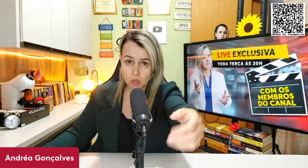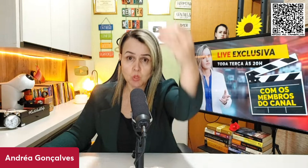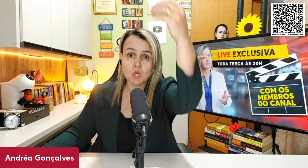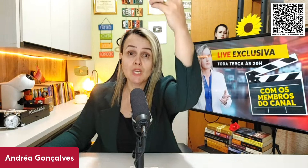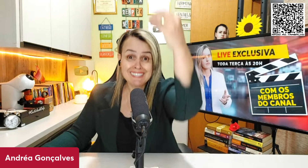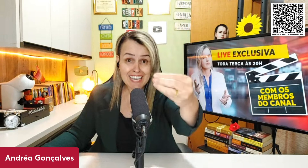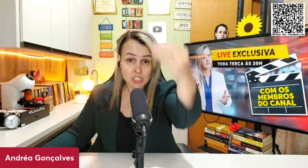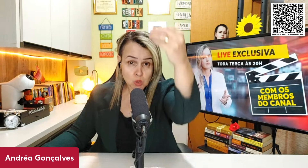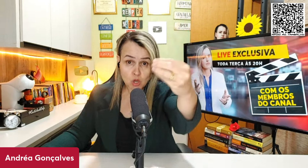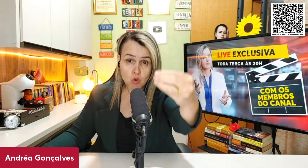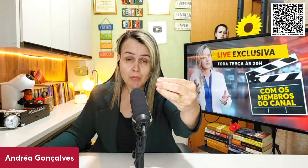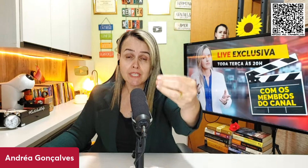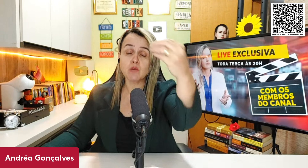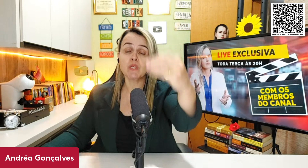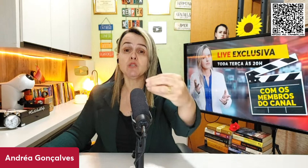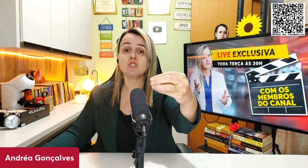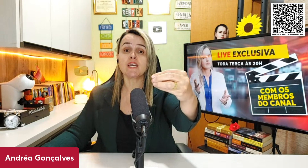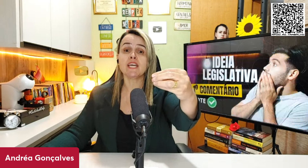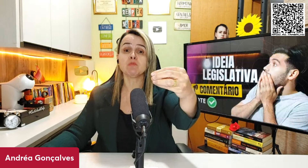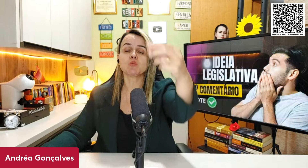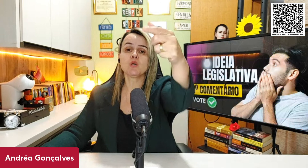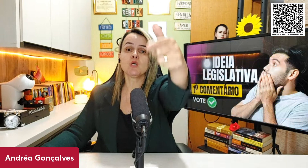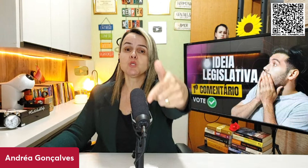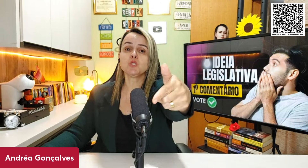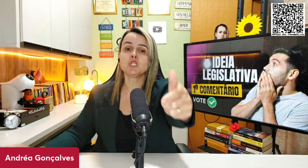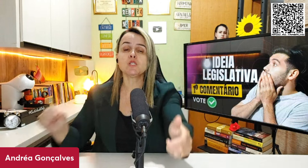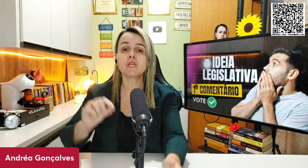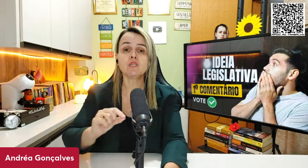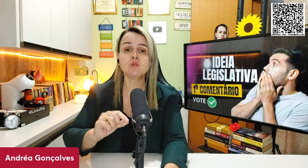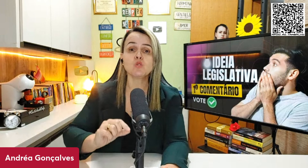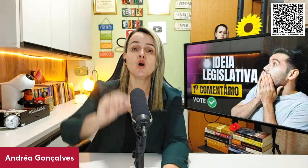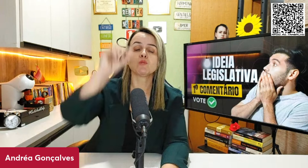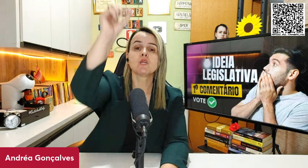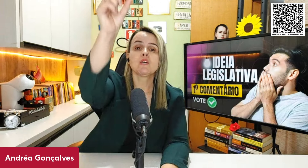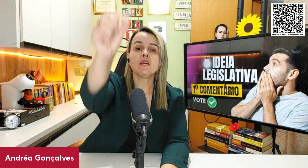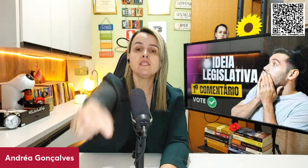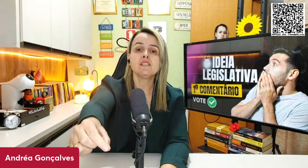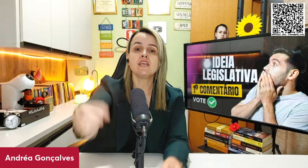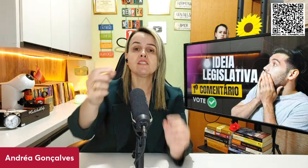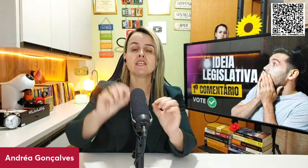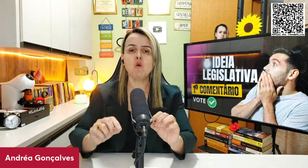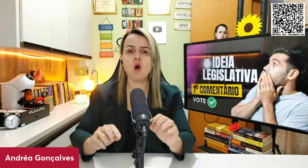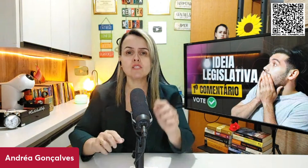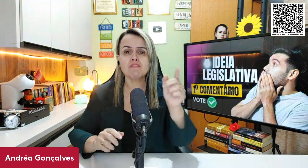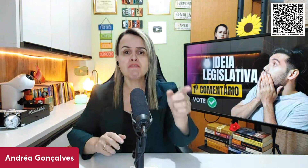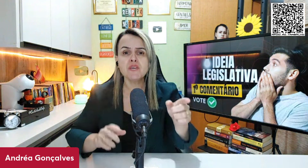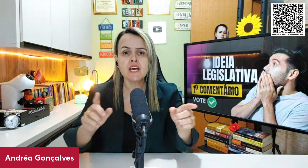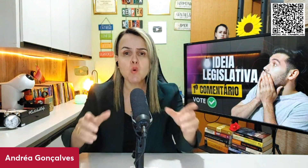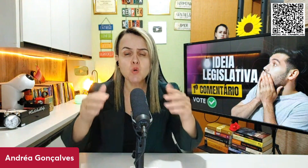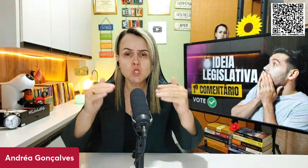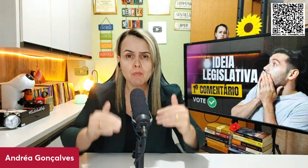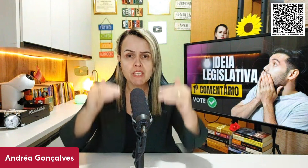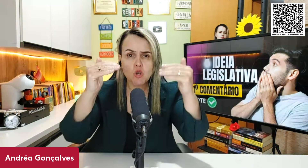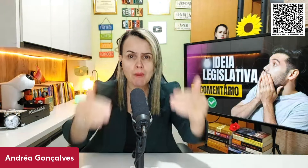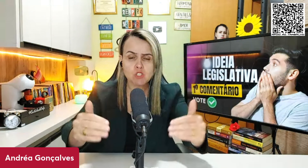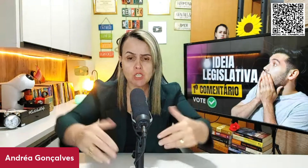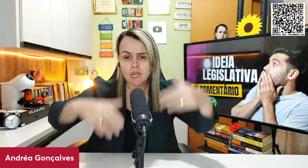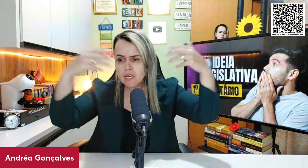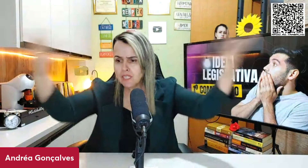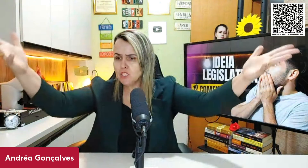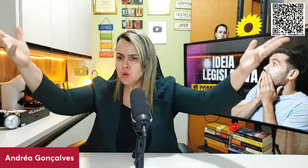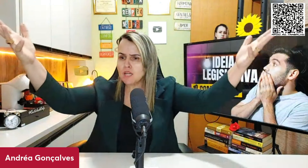autorizo deixe o seu comentário o que que nós queremos Justiça o que que nós somos resistência quem gosta fica curte comenta e